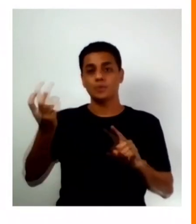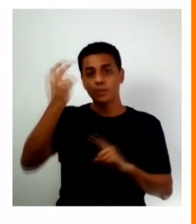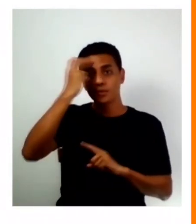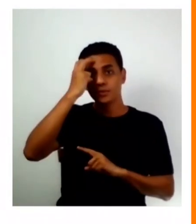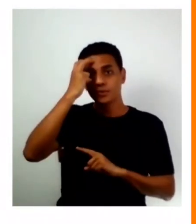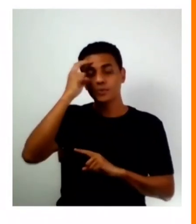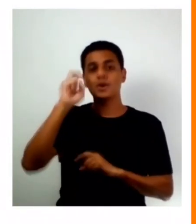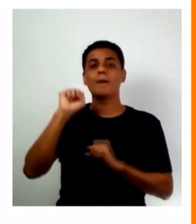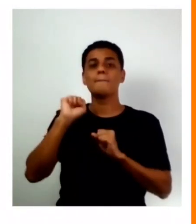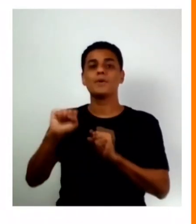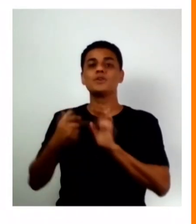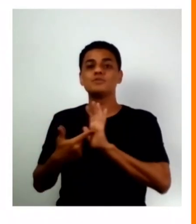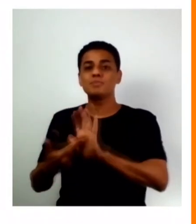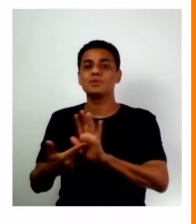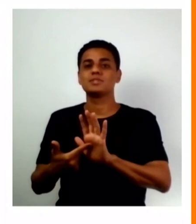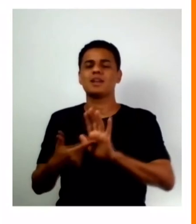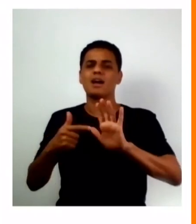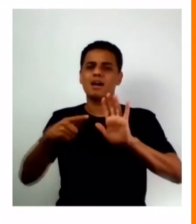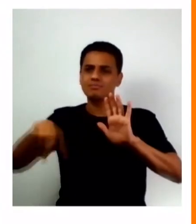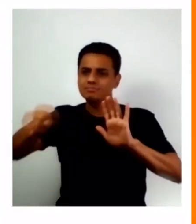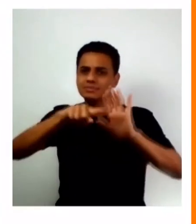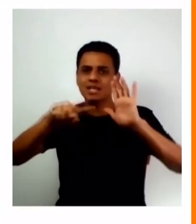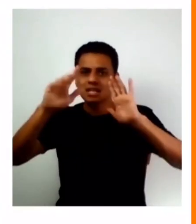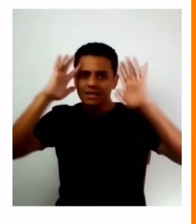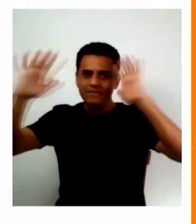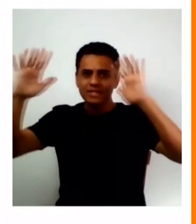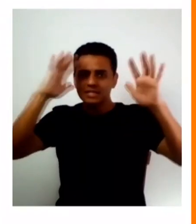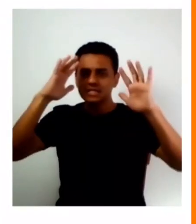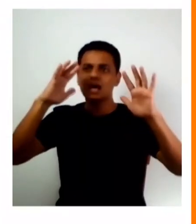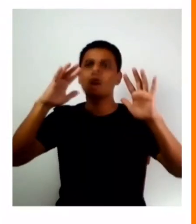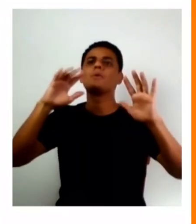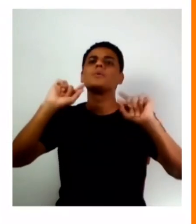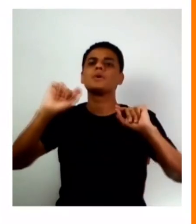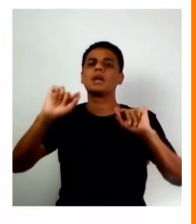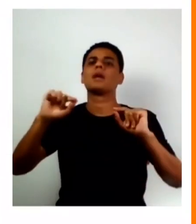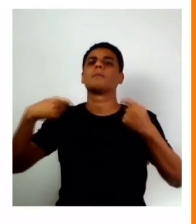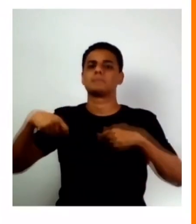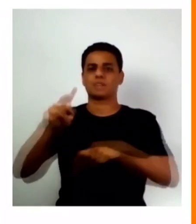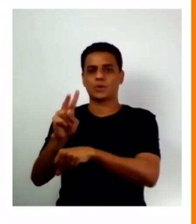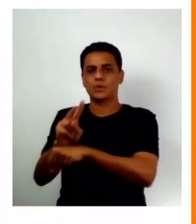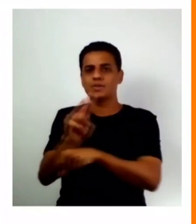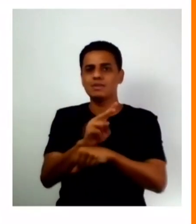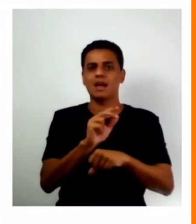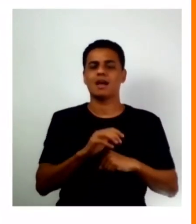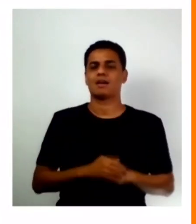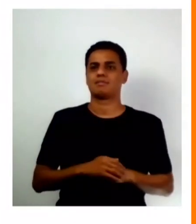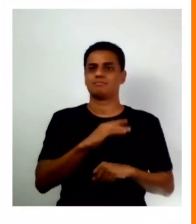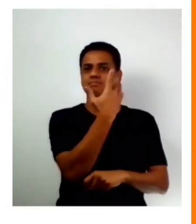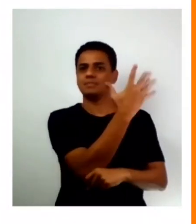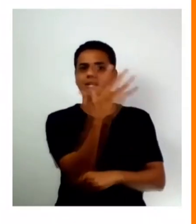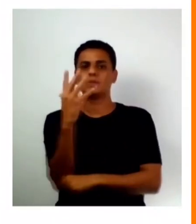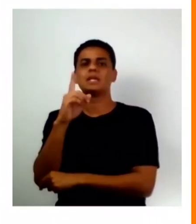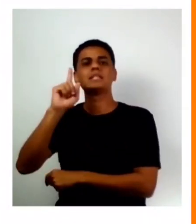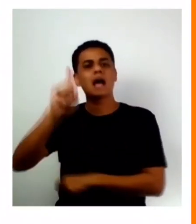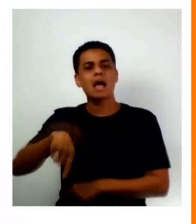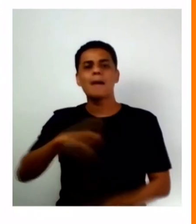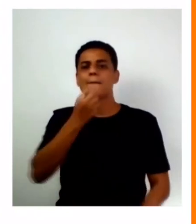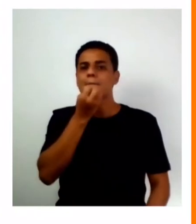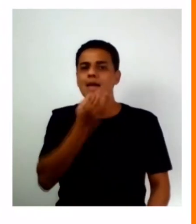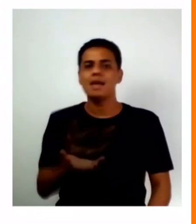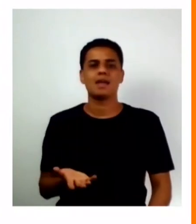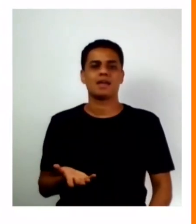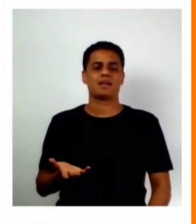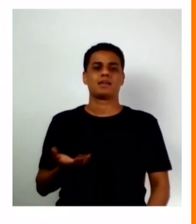simbólica de que algo se tem de manter, se tem de cuidar, que é um bem de todos. E aqui, a aliança dos